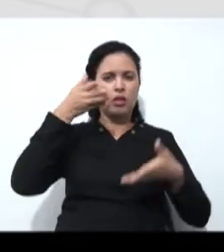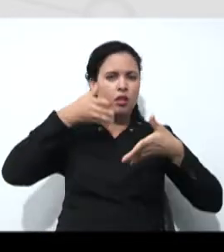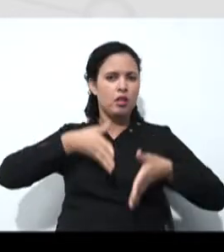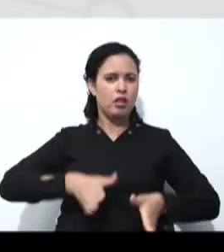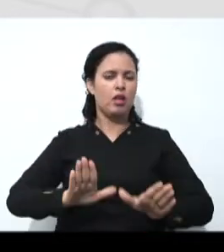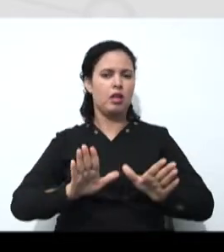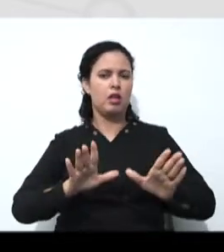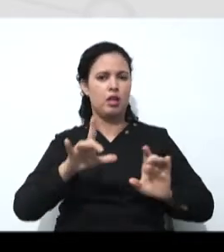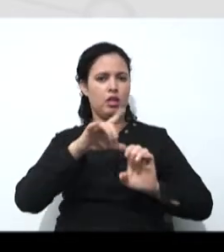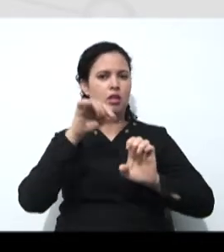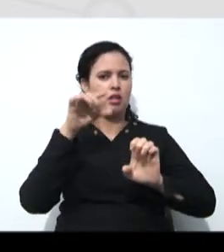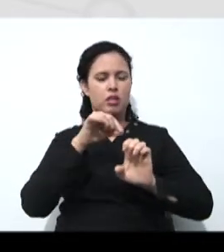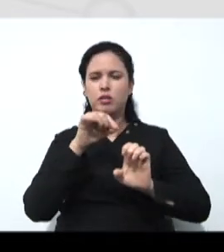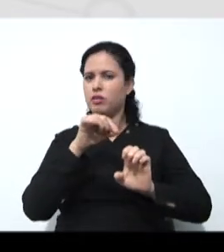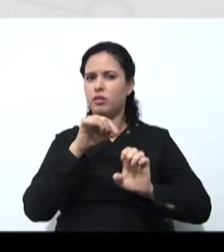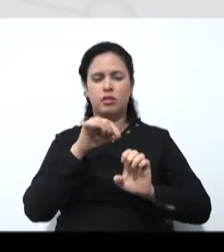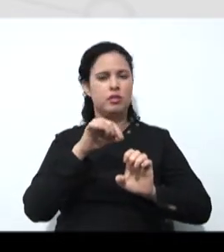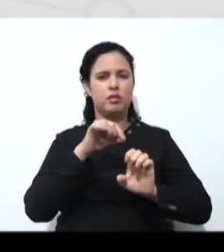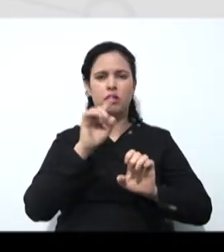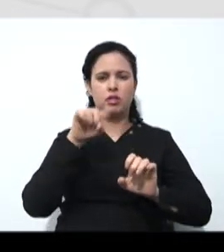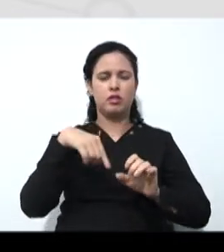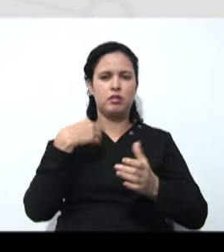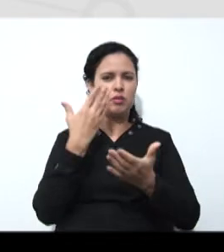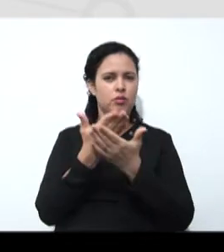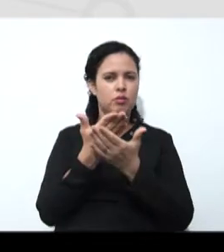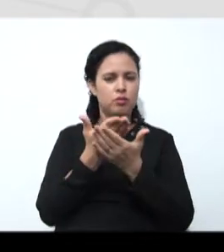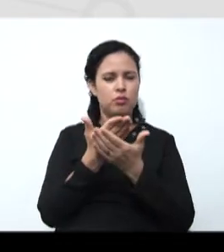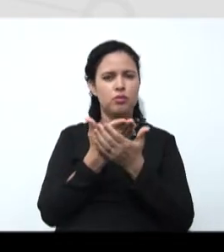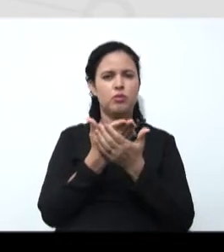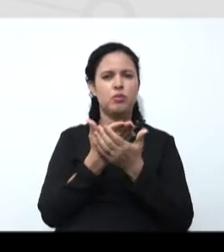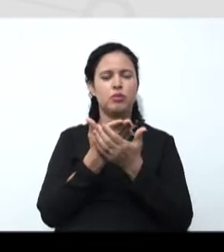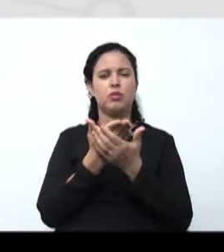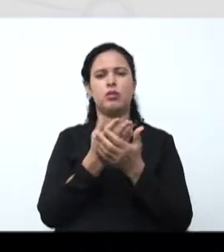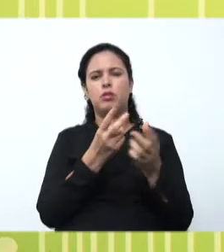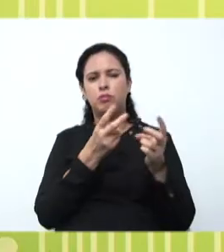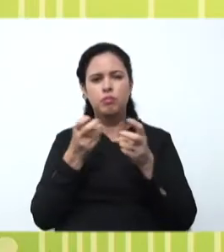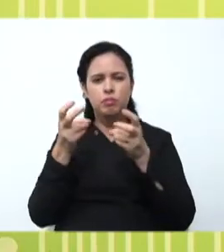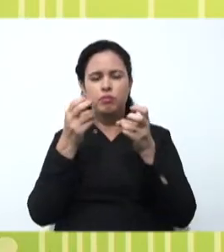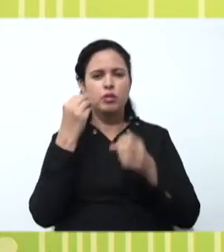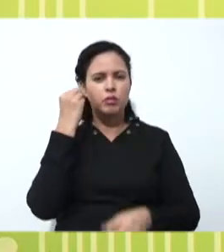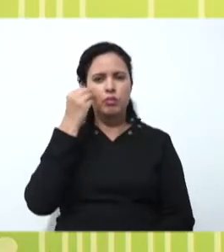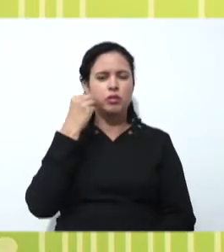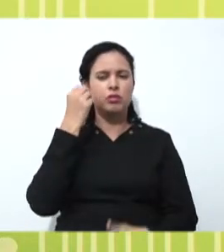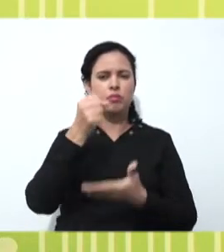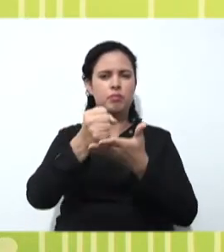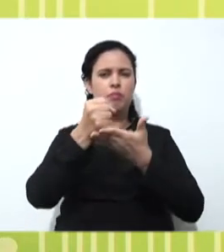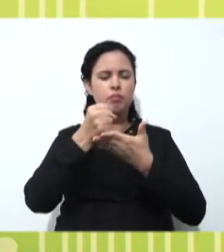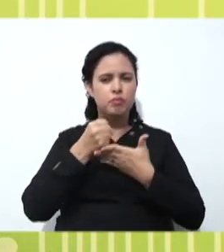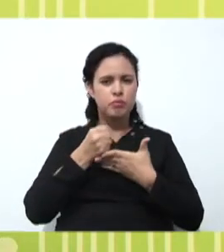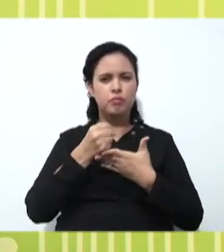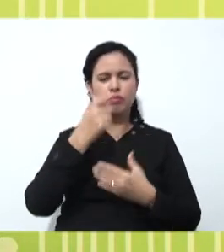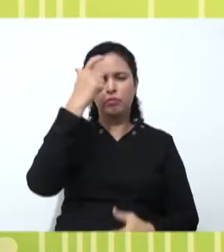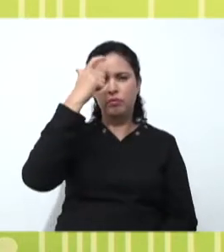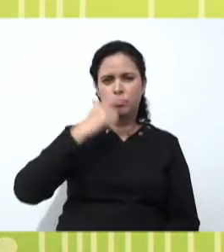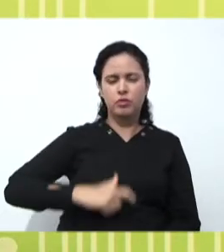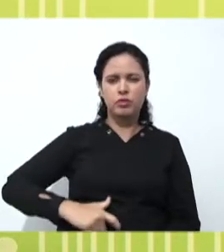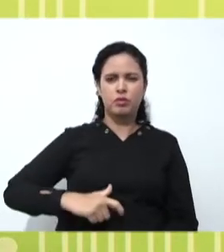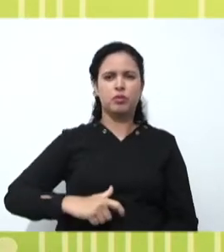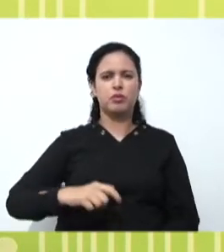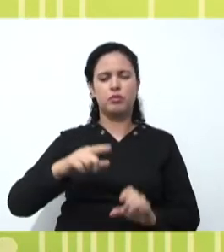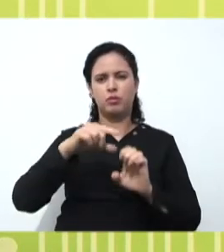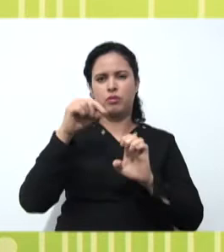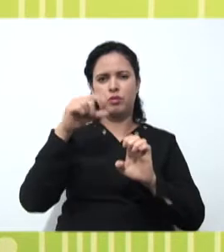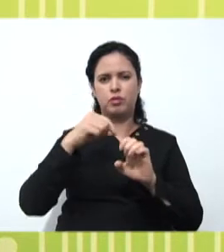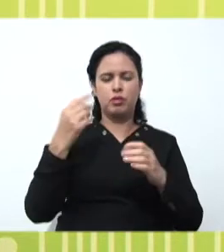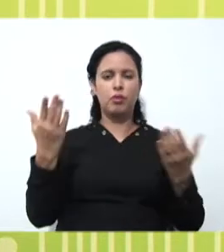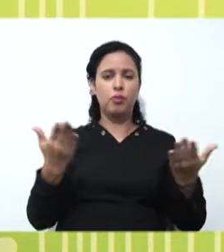As pessoas, elas estudam, elas vivenciam experiências que traz esse perfil empreendedor. Então hoje a